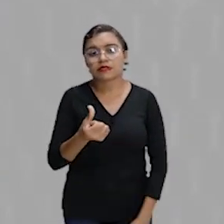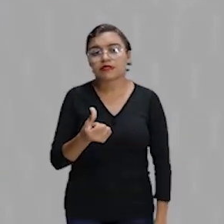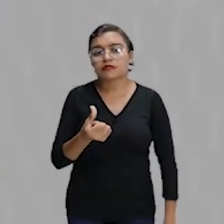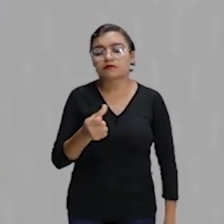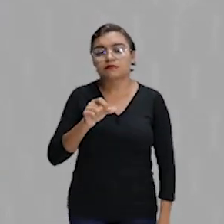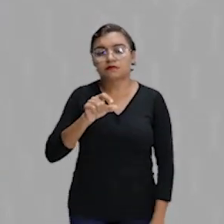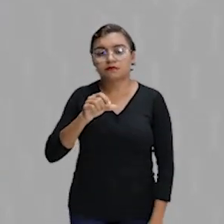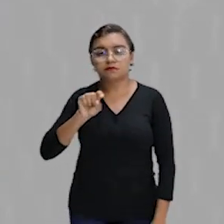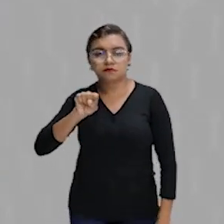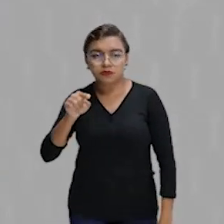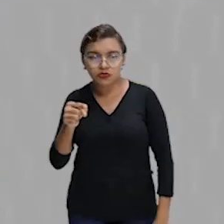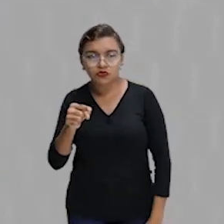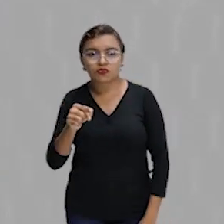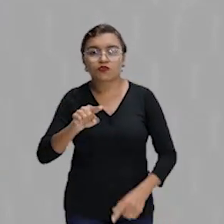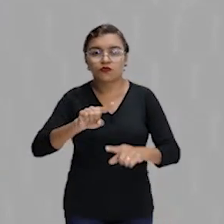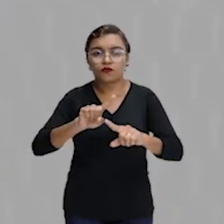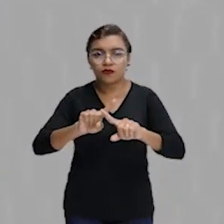vezes